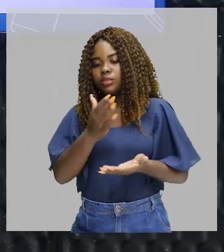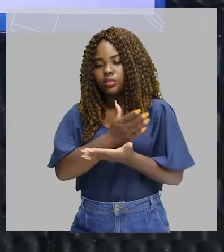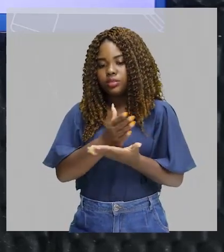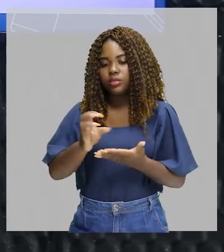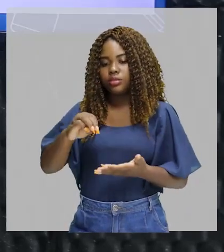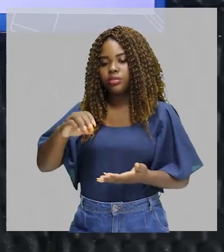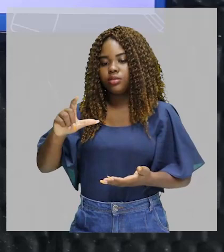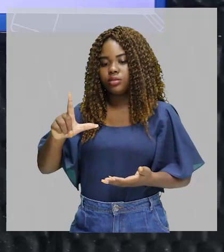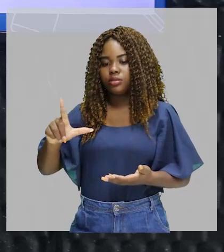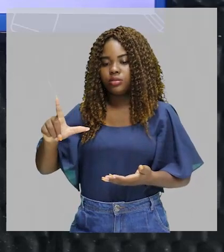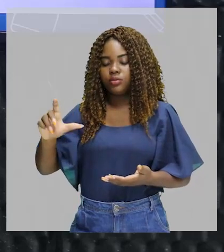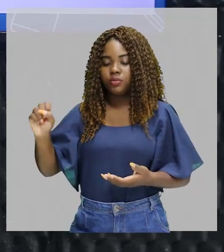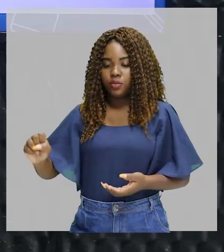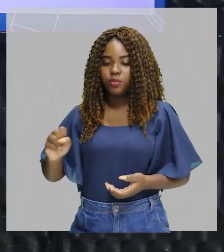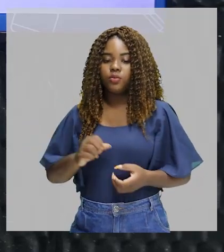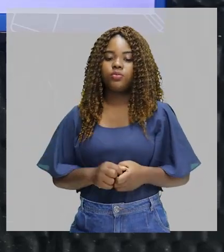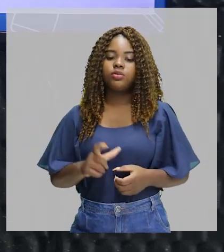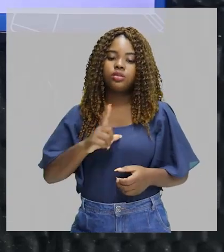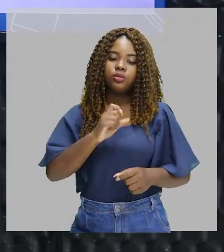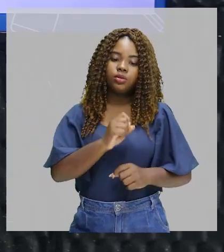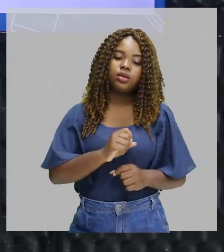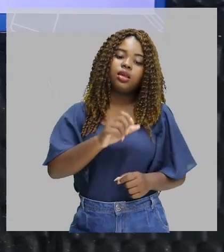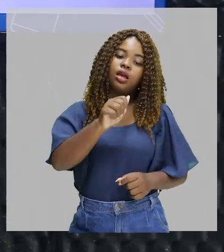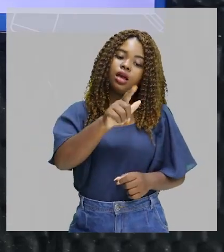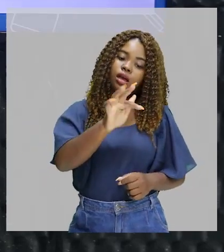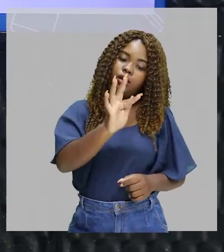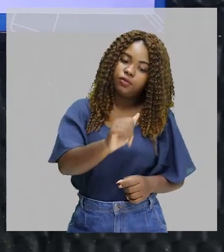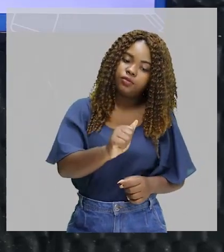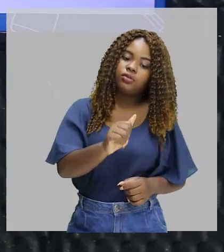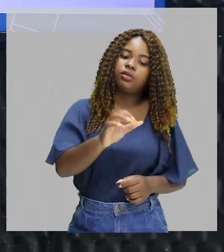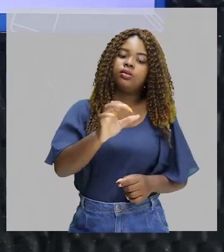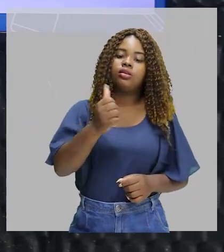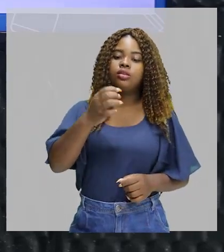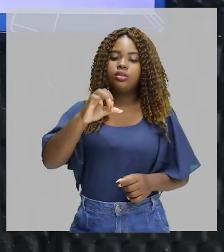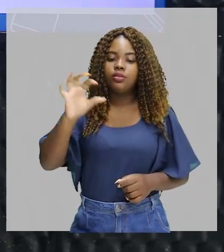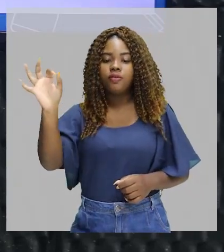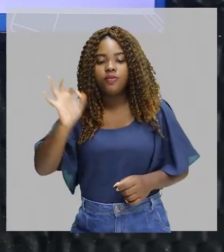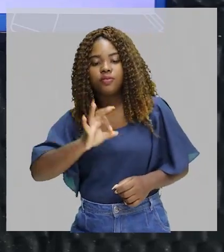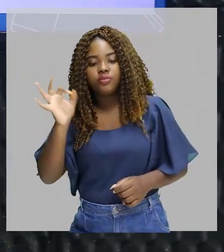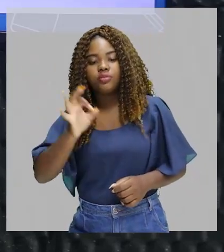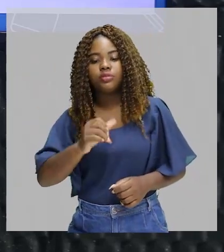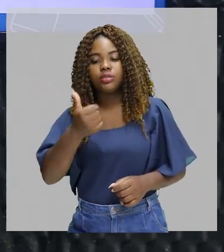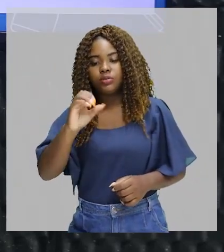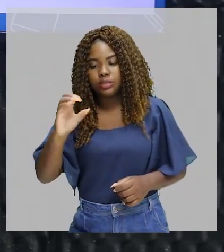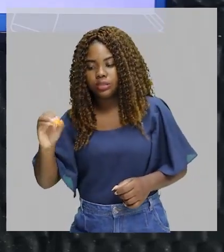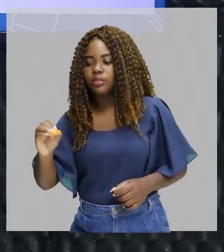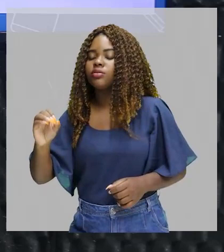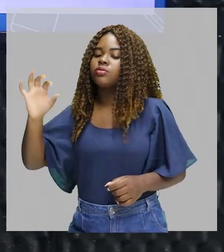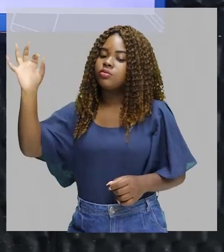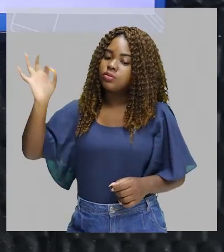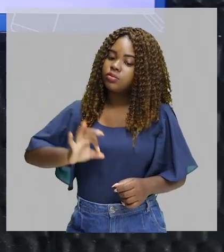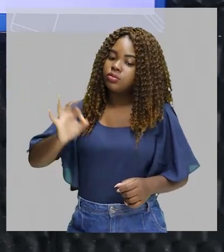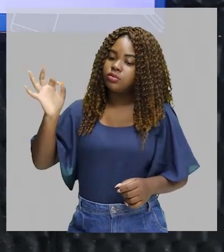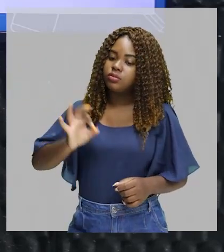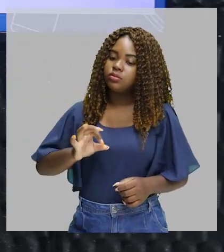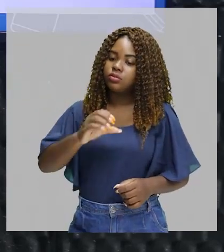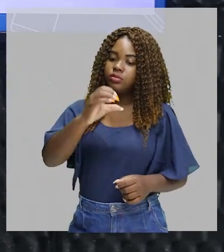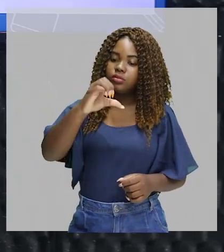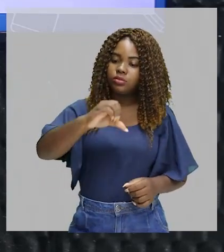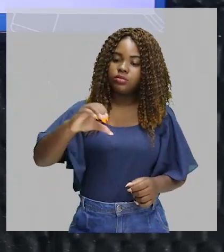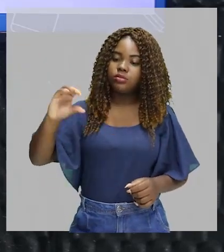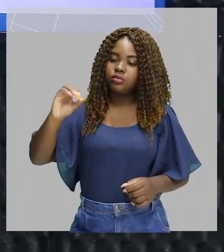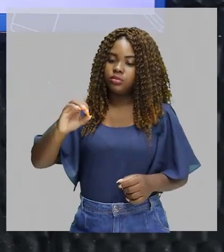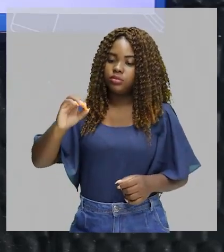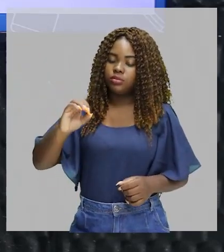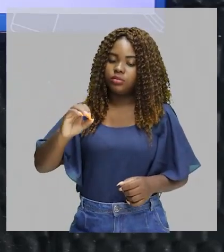alfa 90%, quer dizer que de 100 moléculas, 90 moléculas sofrem a dissociação,